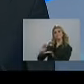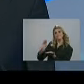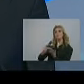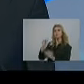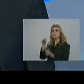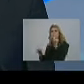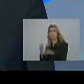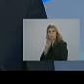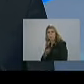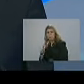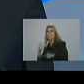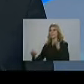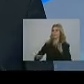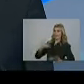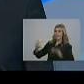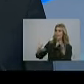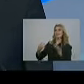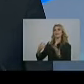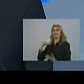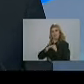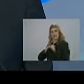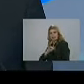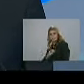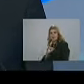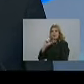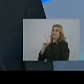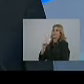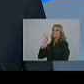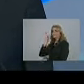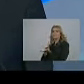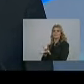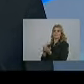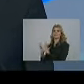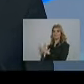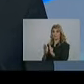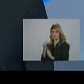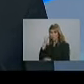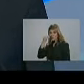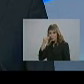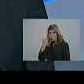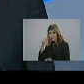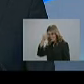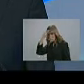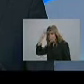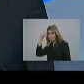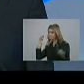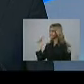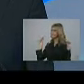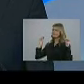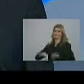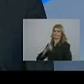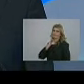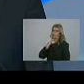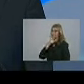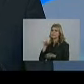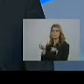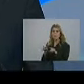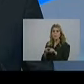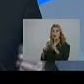professores motivados com seu plano de cargo e salário em dia. A experiência da Prefeitura foi trágica nesse aspecto, inclusive usando de